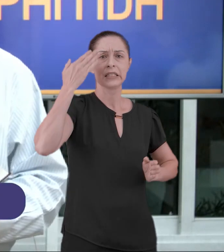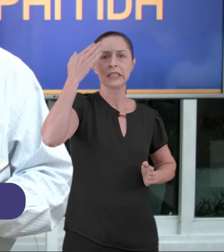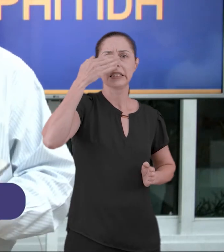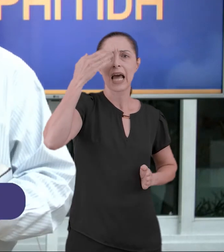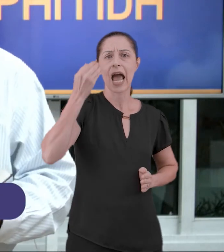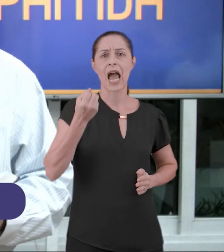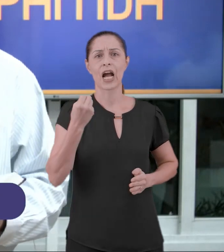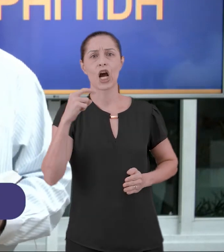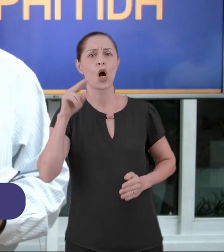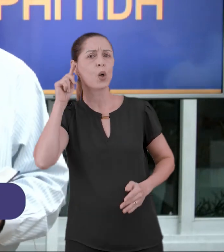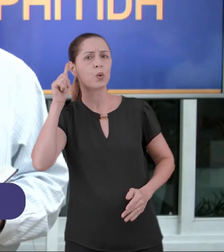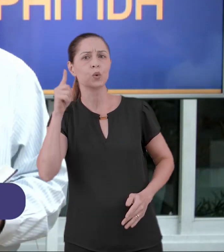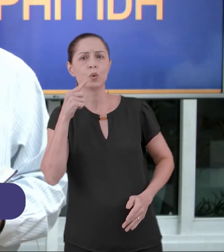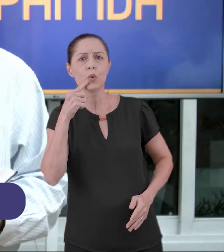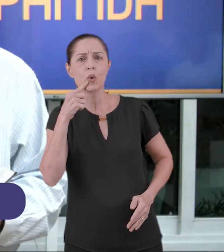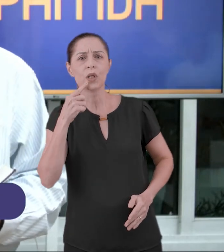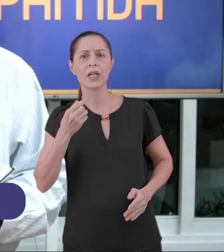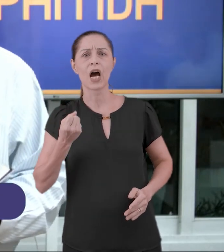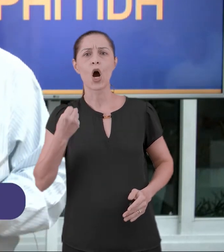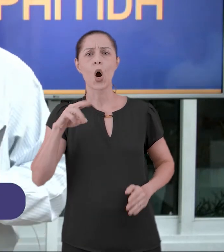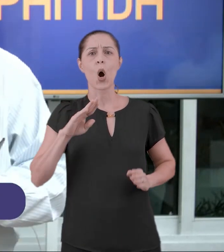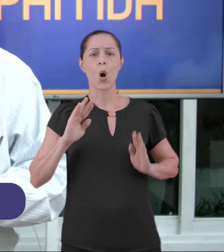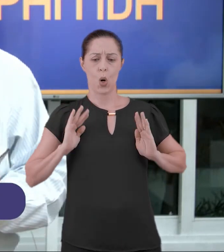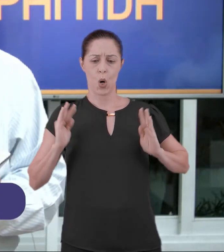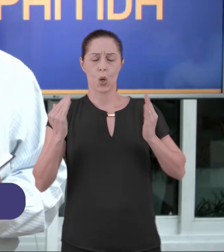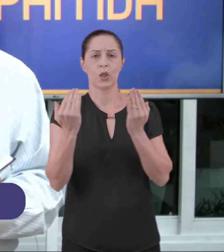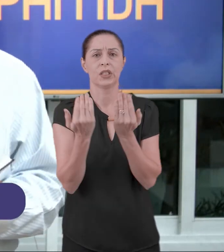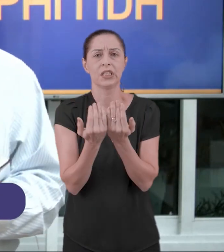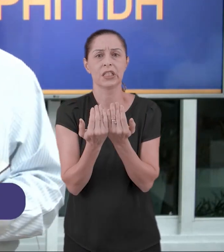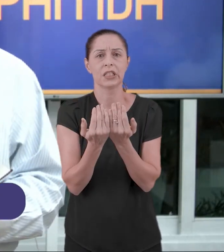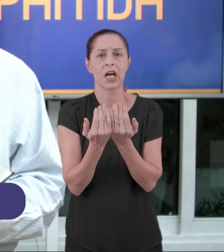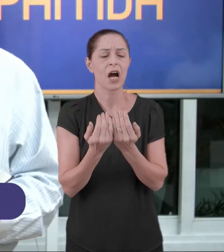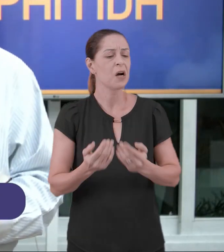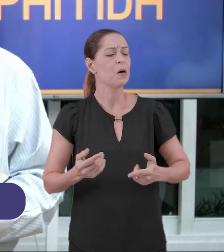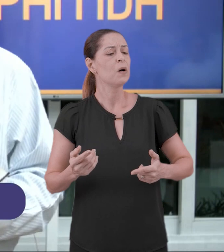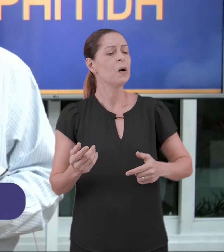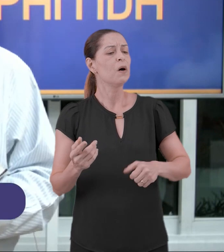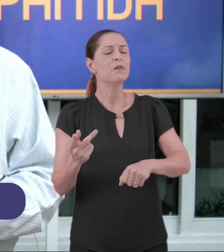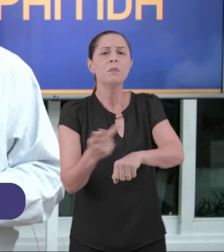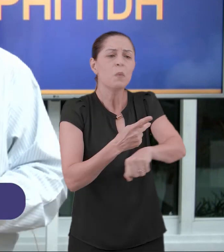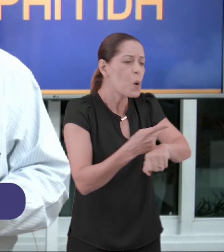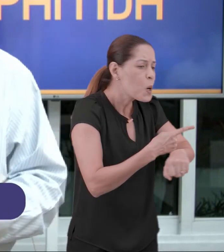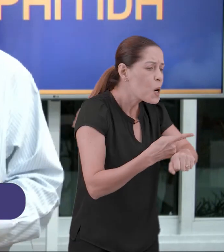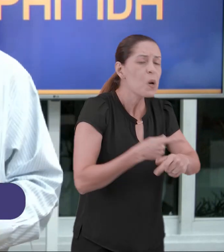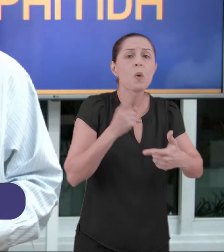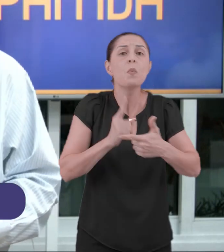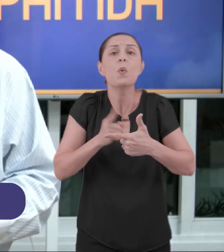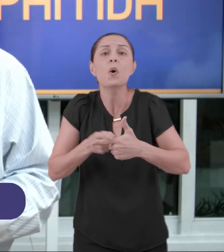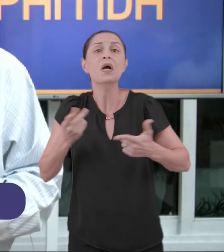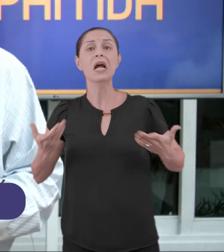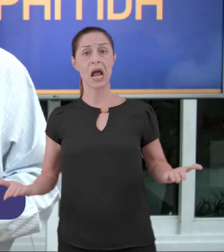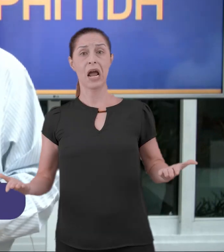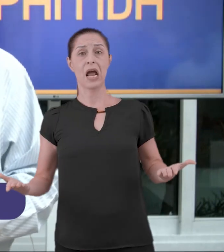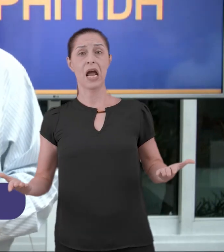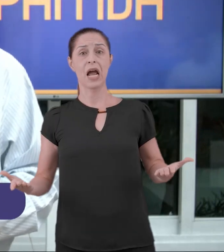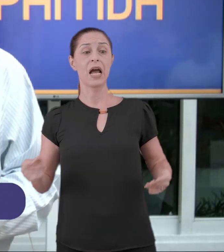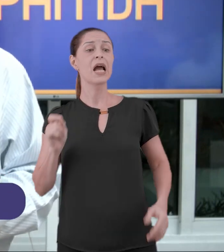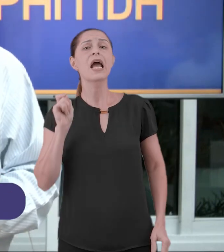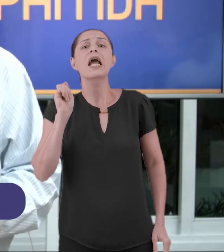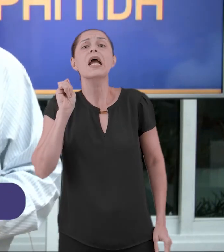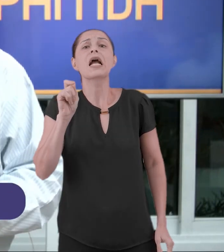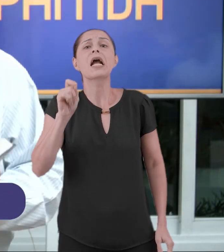procurando a causa para aquilo. Por que ela nasceu assim? Quem pecou?